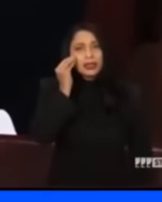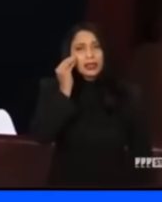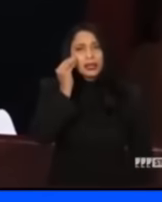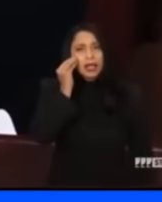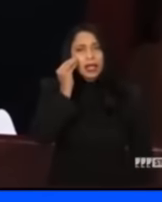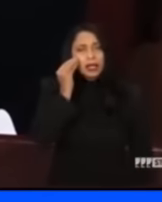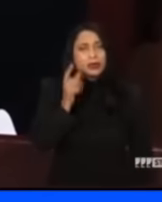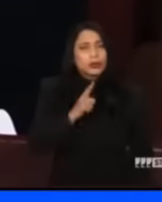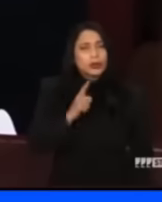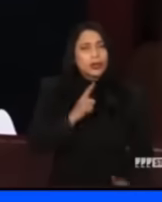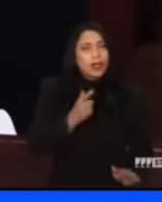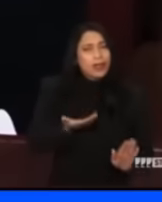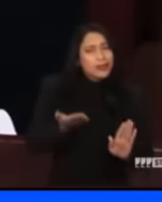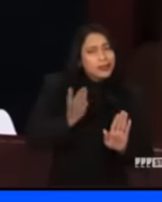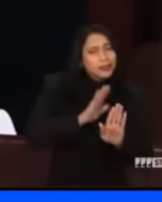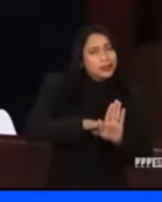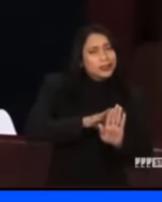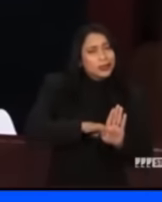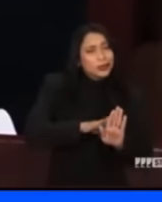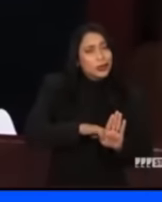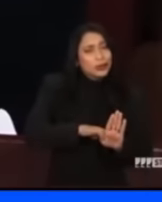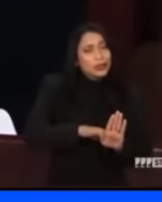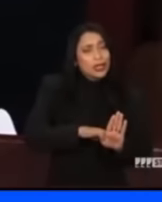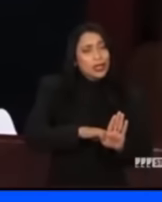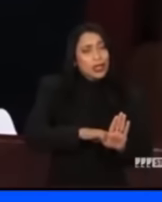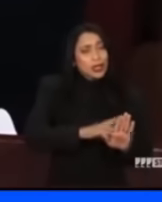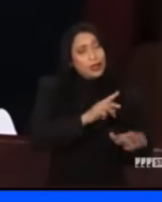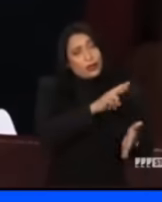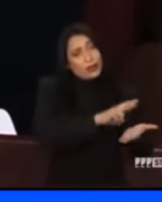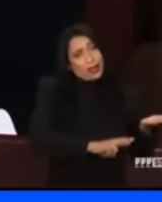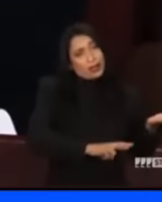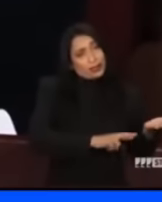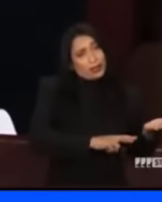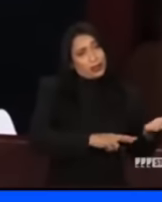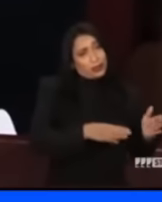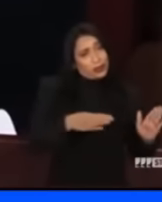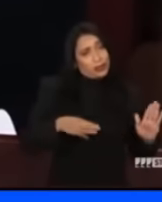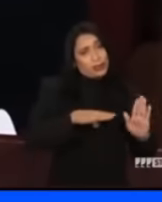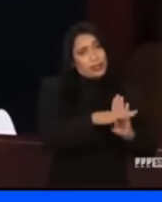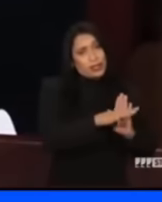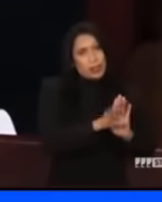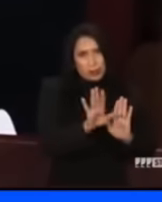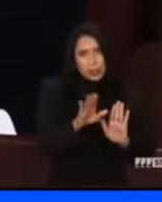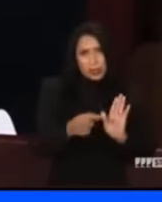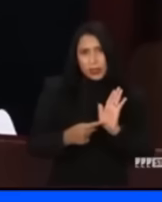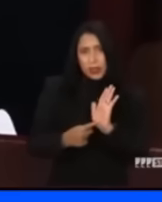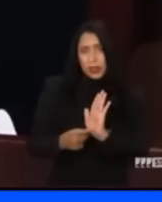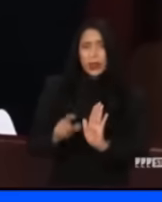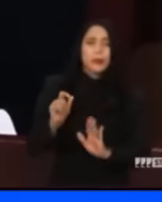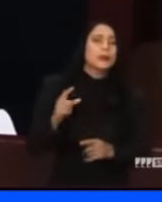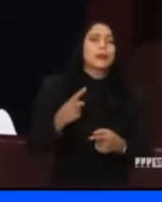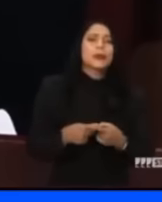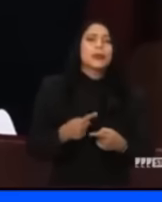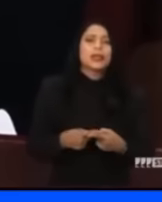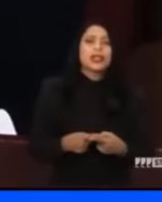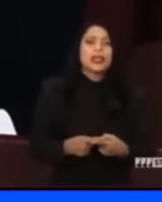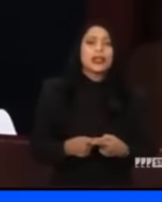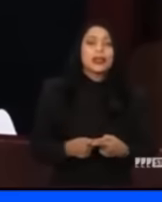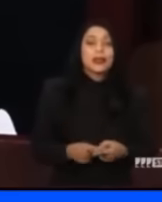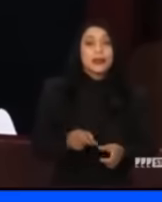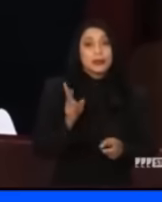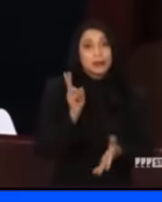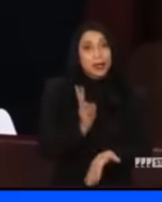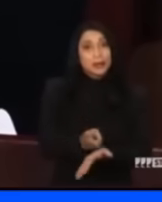própria conclusão das Forças Armadas. Vejam, e por que isso? Para